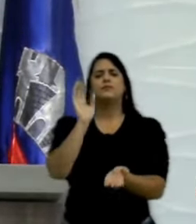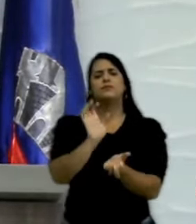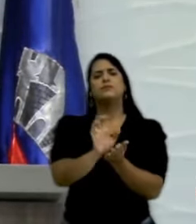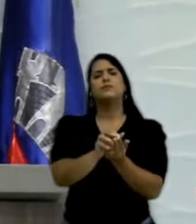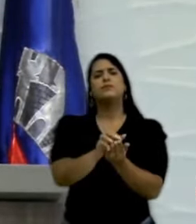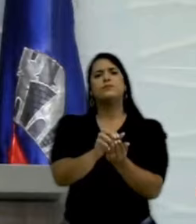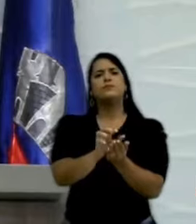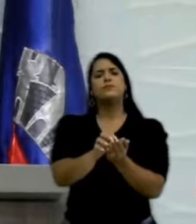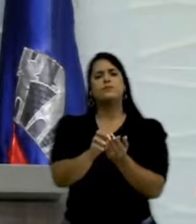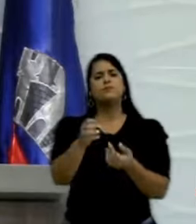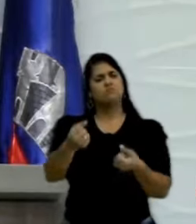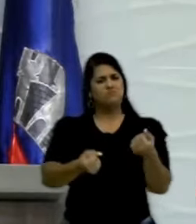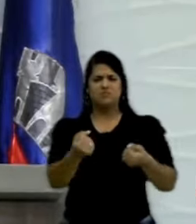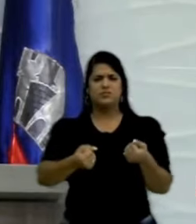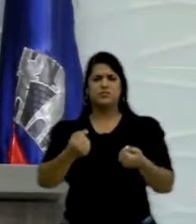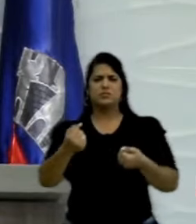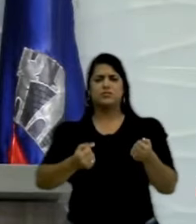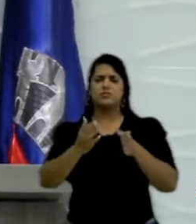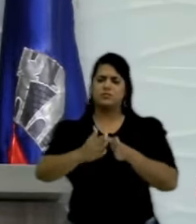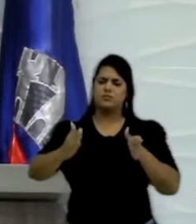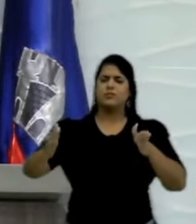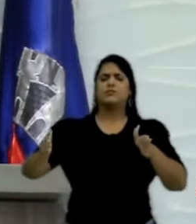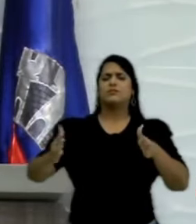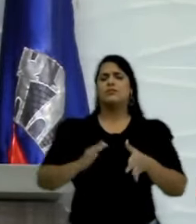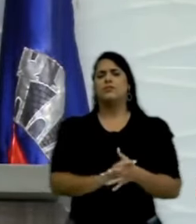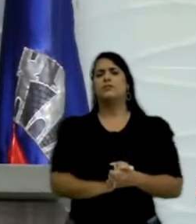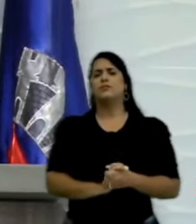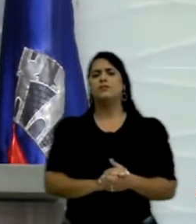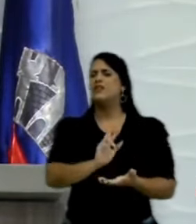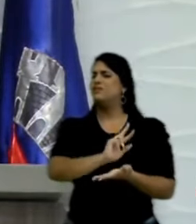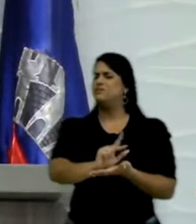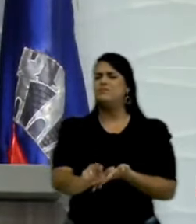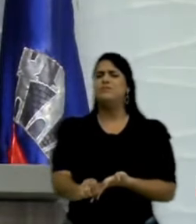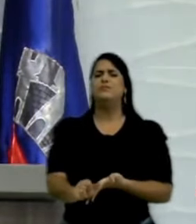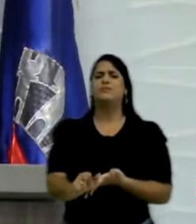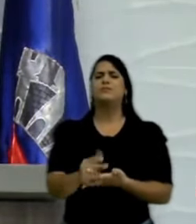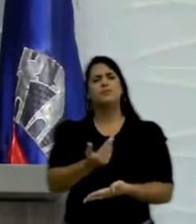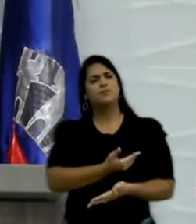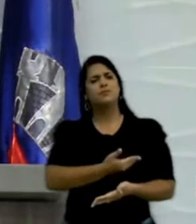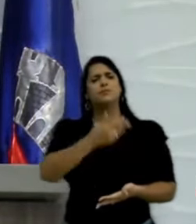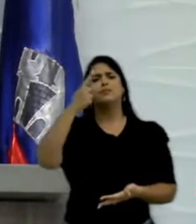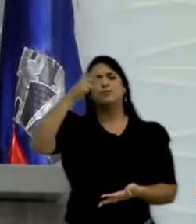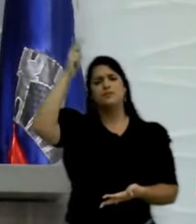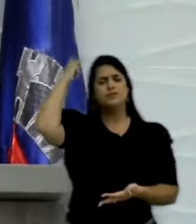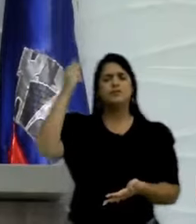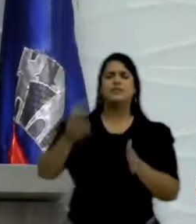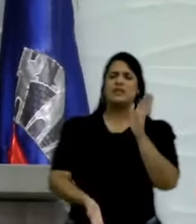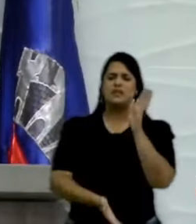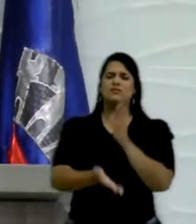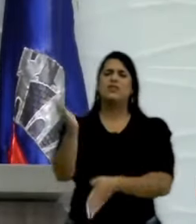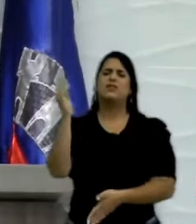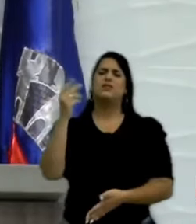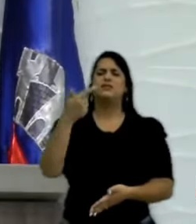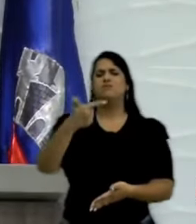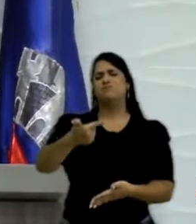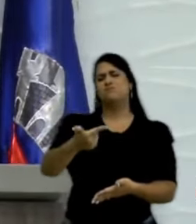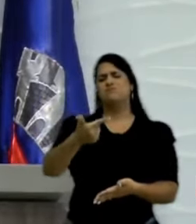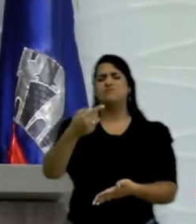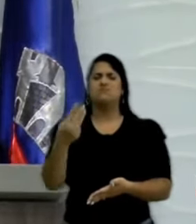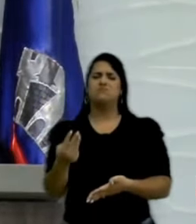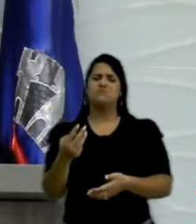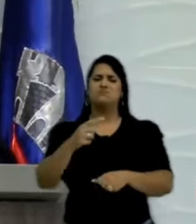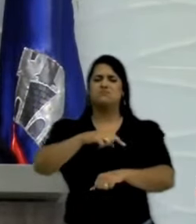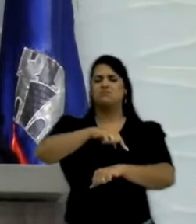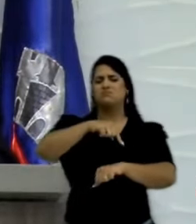sempre ia. E várias vezes, colega Pachequinho, eu saía daqui 2, 3 horas da manhã numa Kombi, é 4 horas